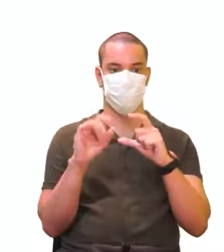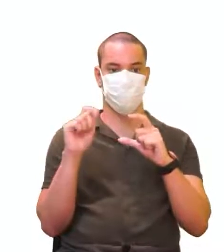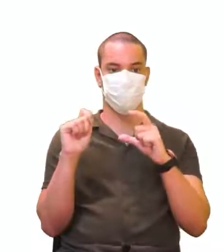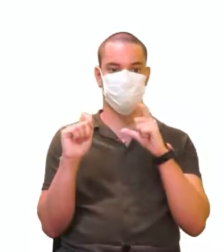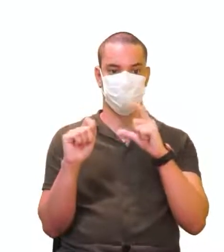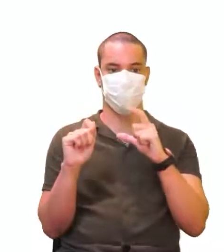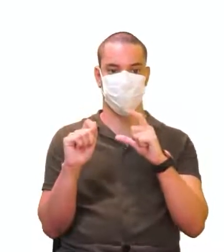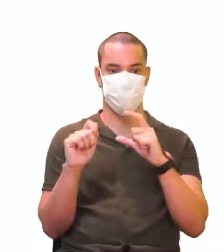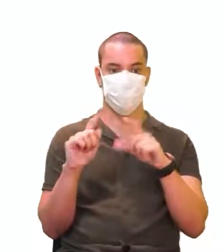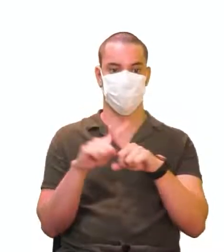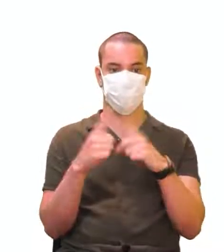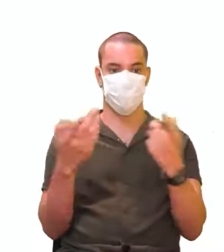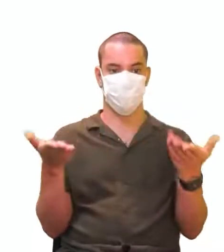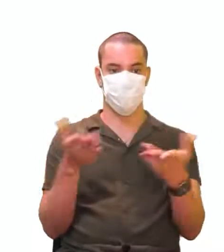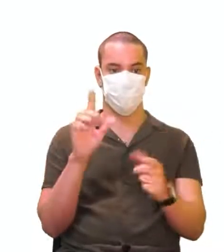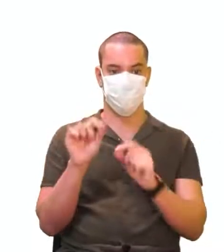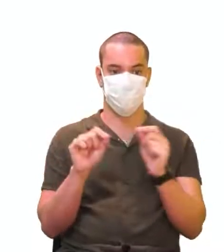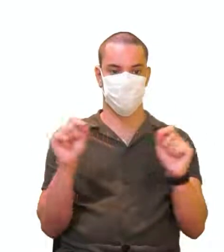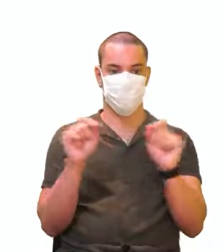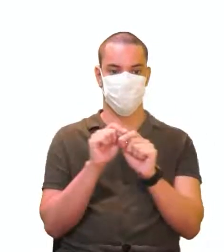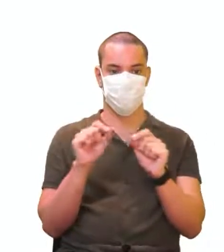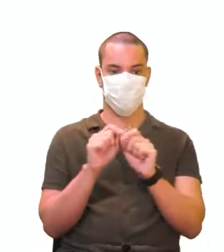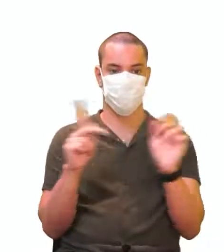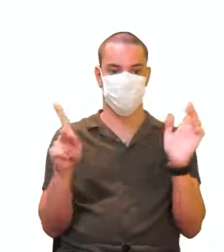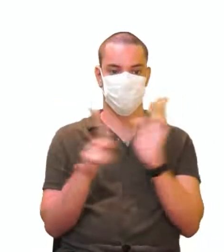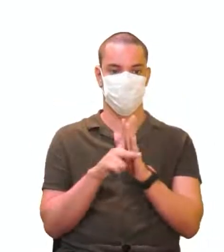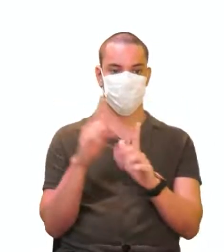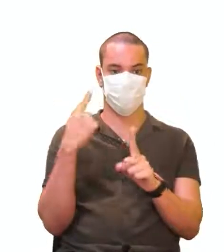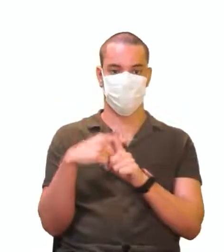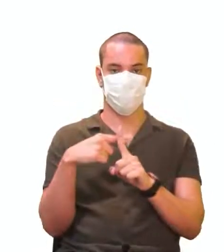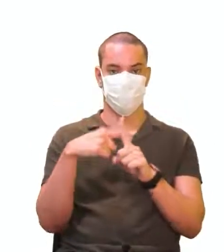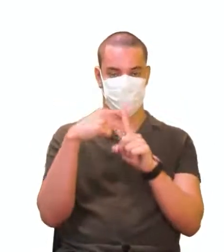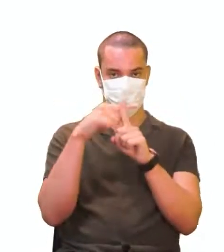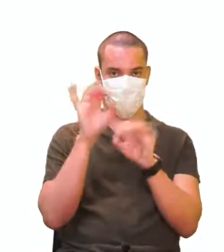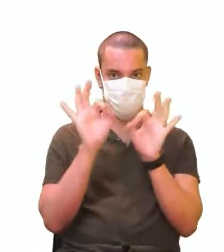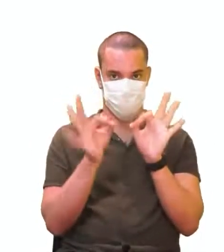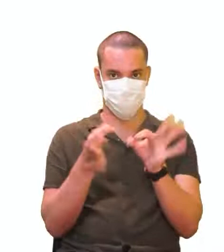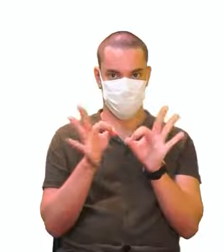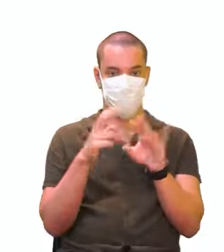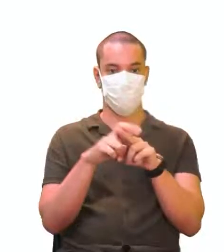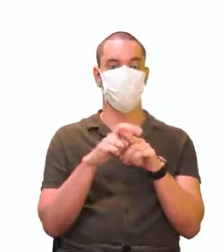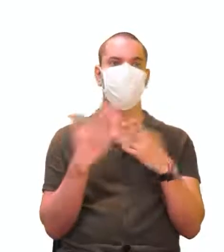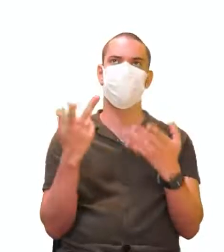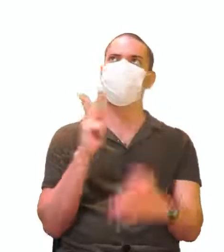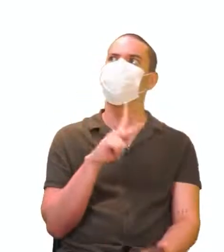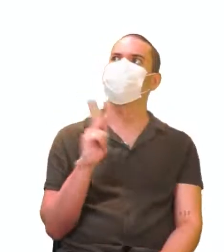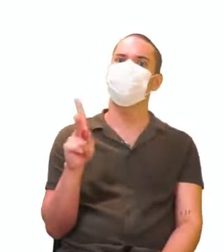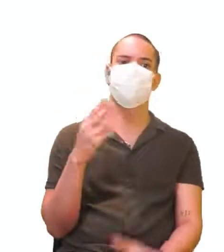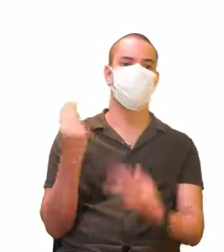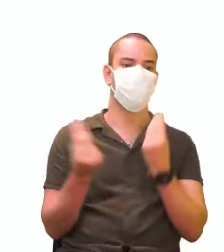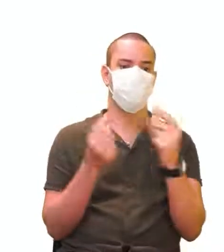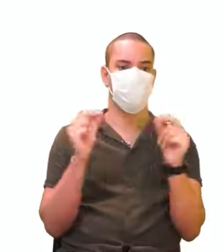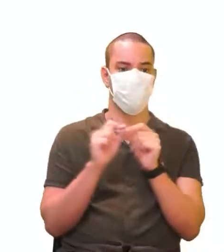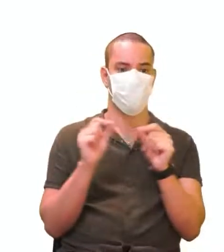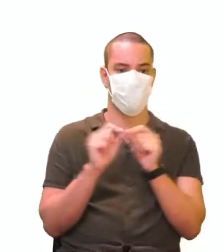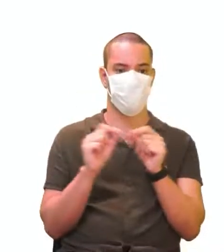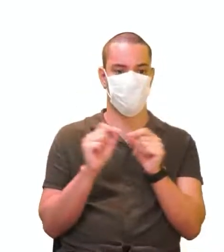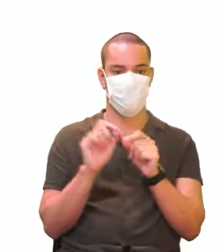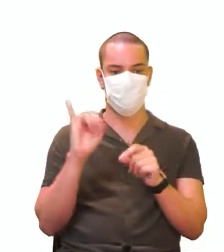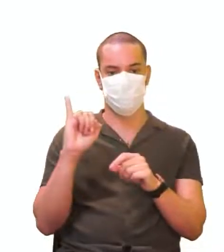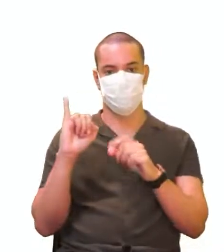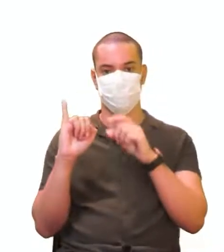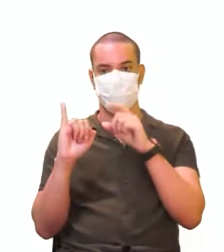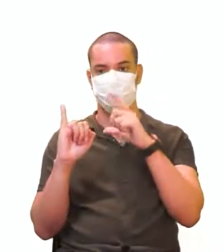azão. Só que agora ele é fator RH positivo, tá? Professora, mas e o alelo do isão